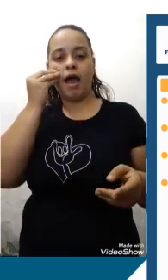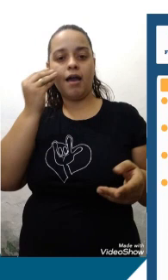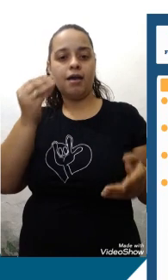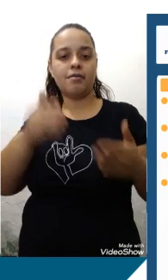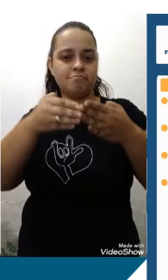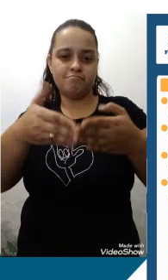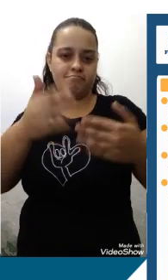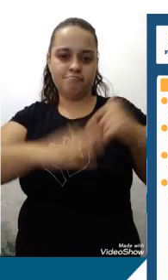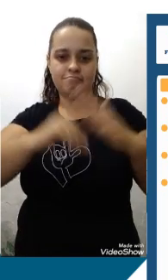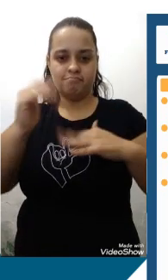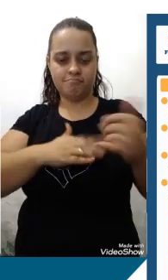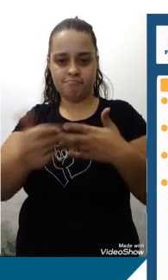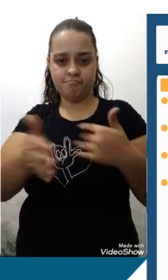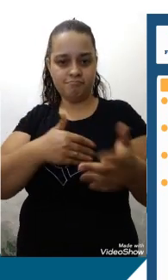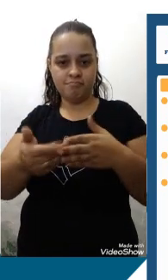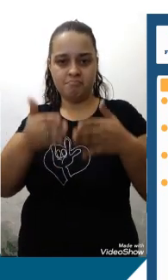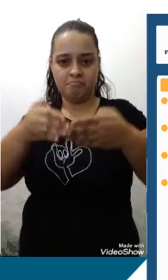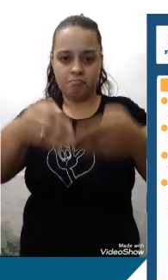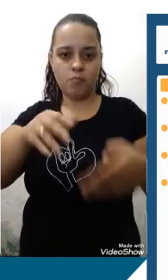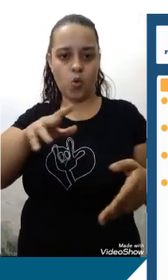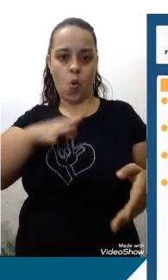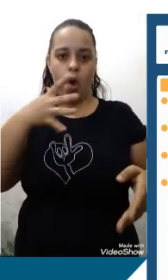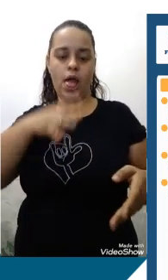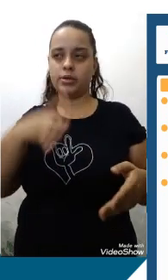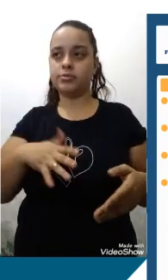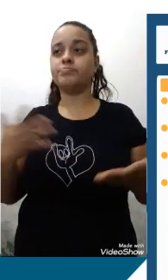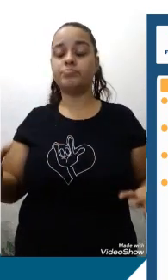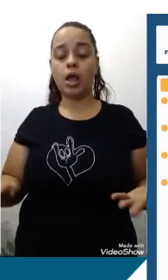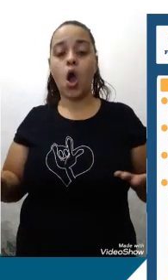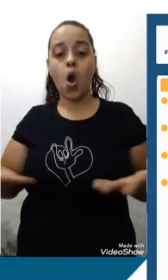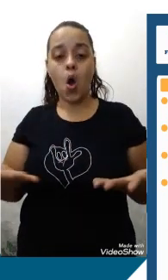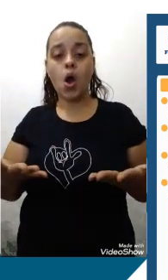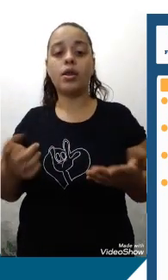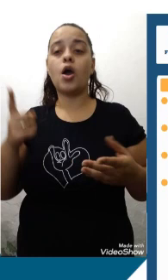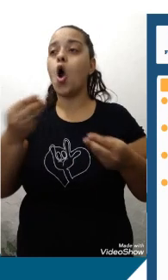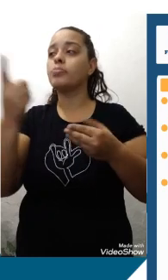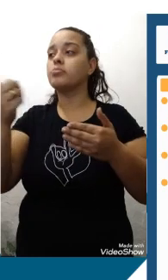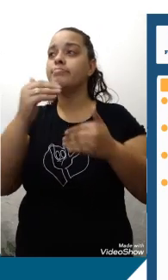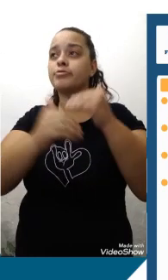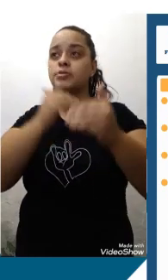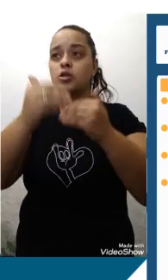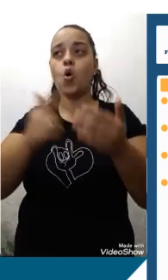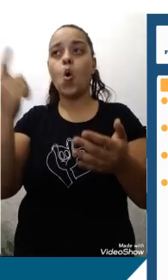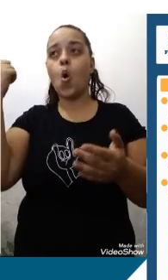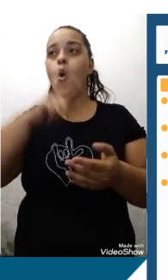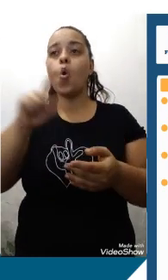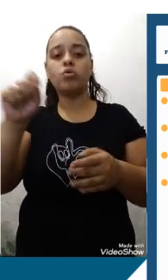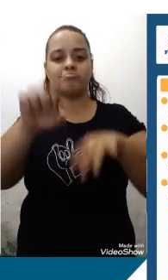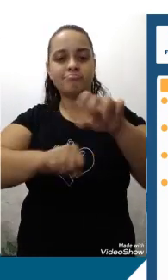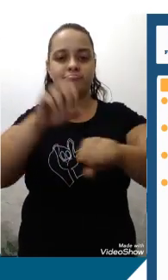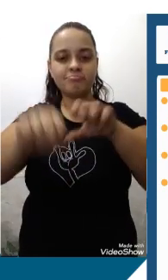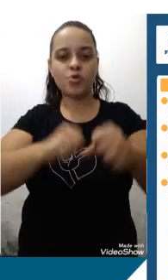mar. Agora, antes de a gente parar de falar de Portugal, o que a gente precisa destacar é o como esse processo de expansão marítima alcançou